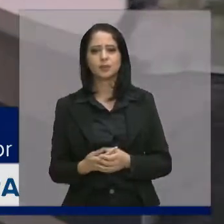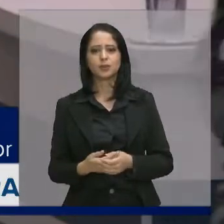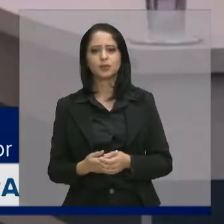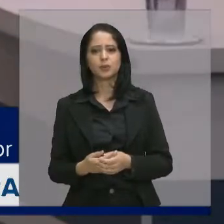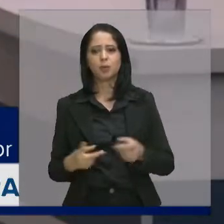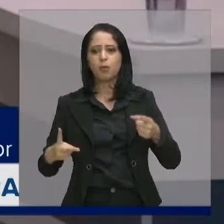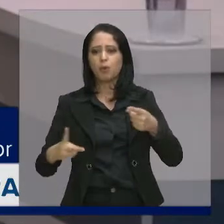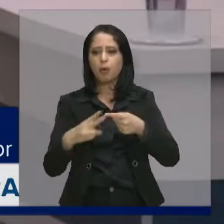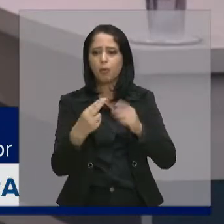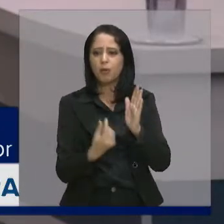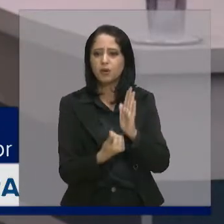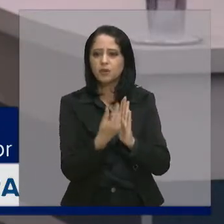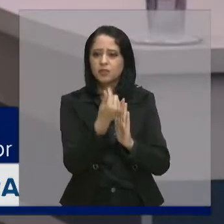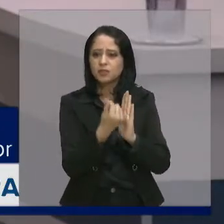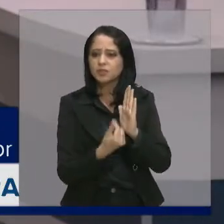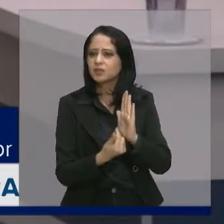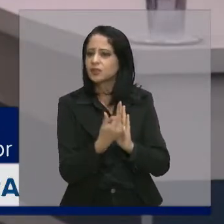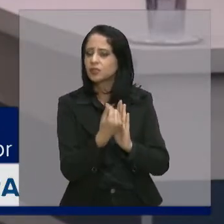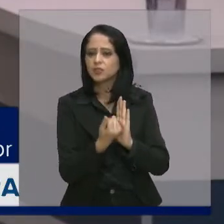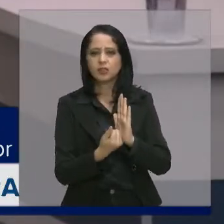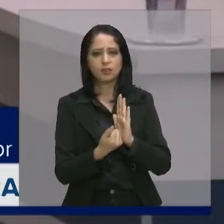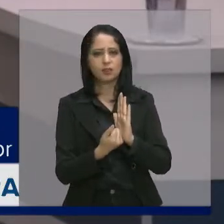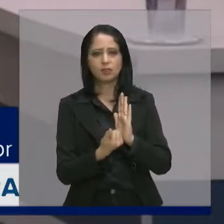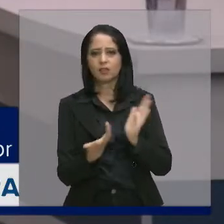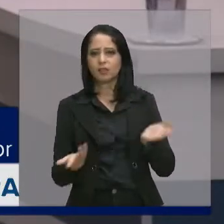E o nosso Tupã, nosso super